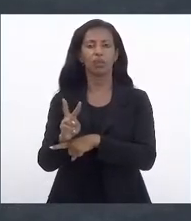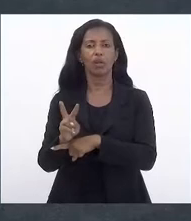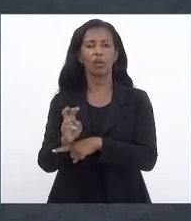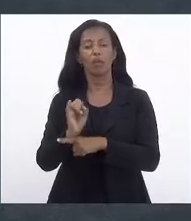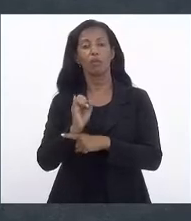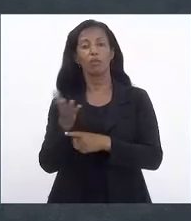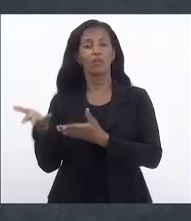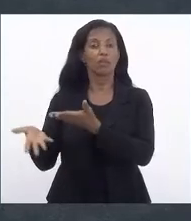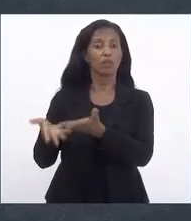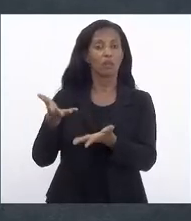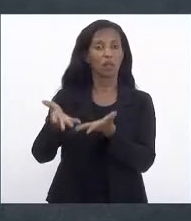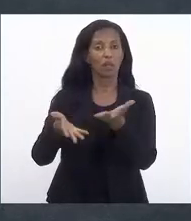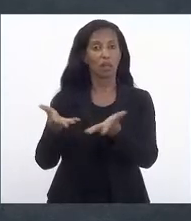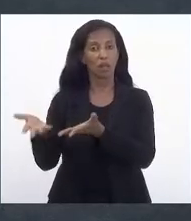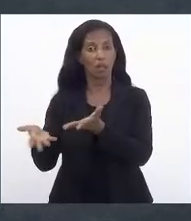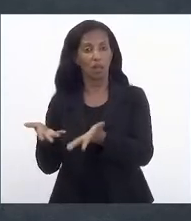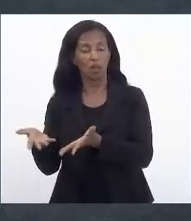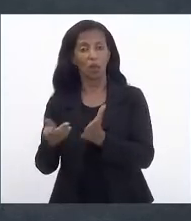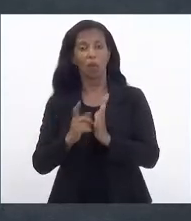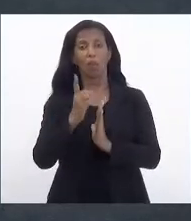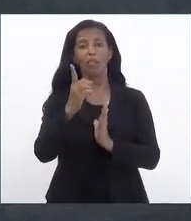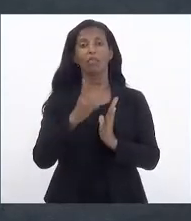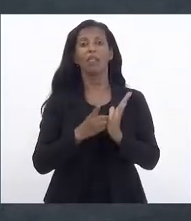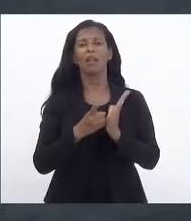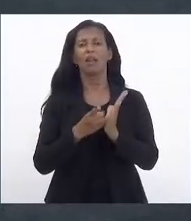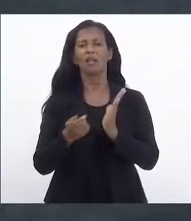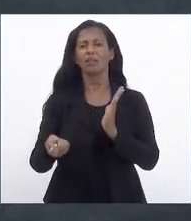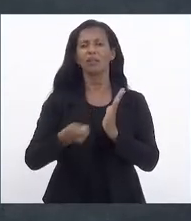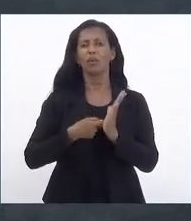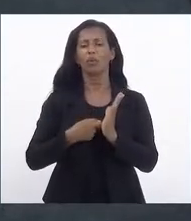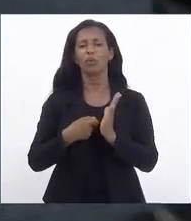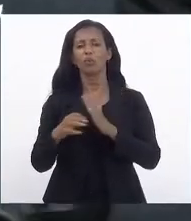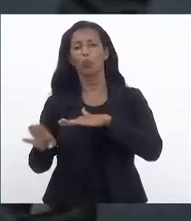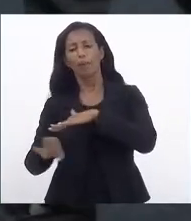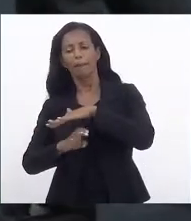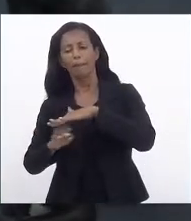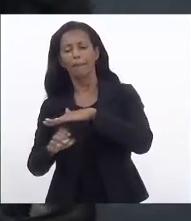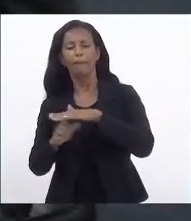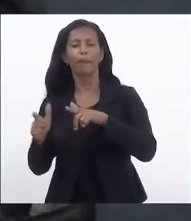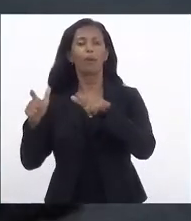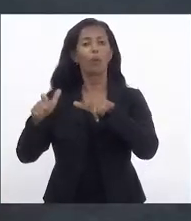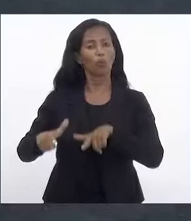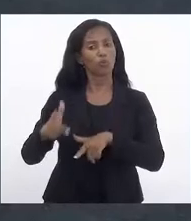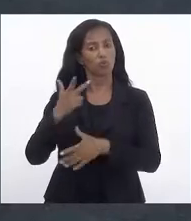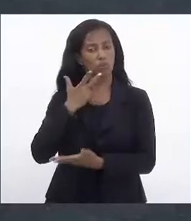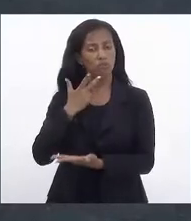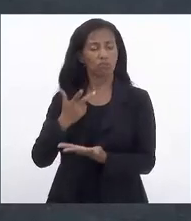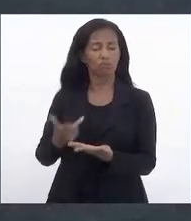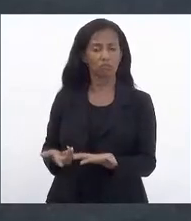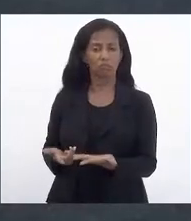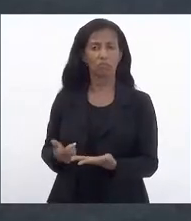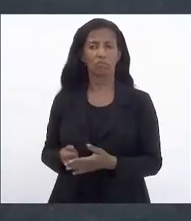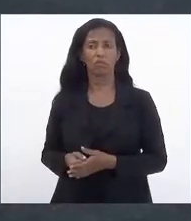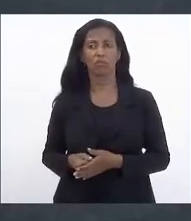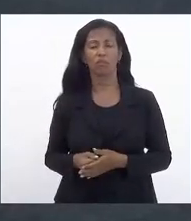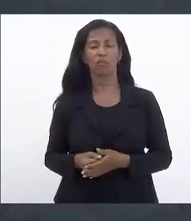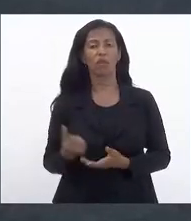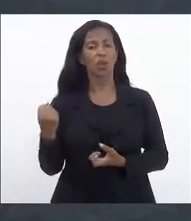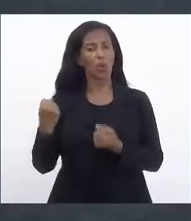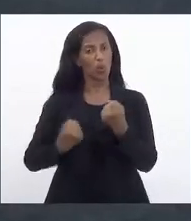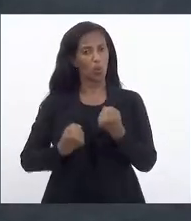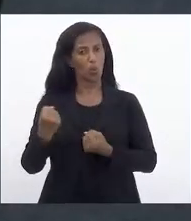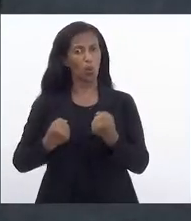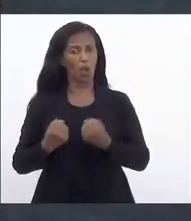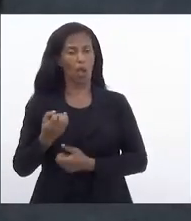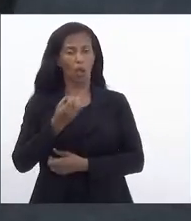trata isso de forma com autodeclaração do empresário onde ele diz que o veículo dele está